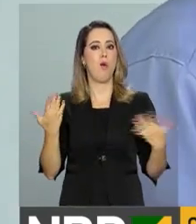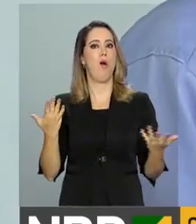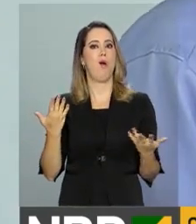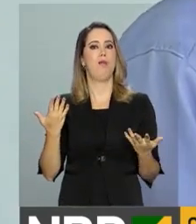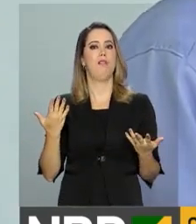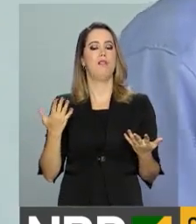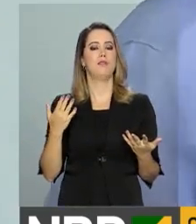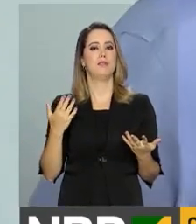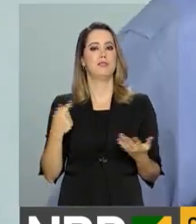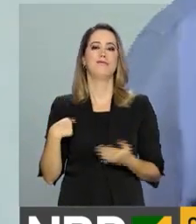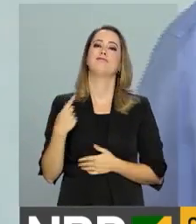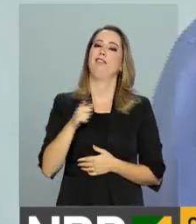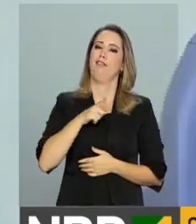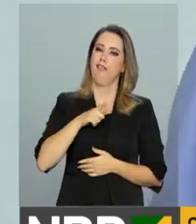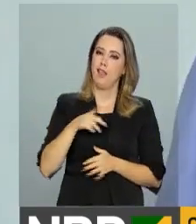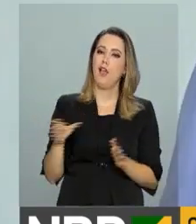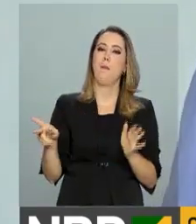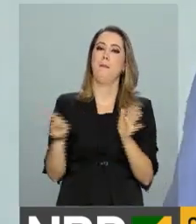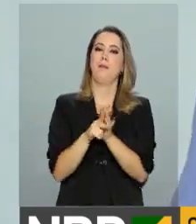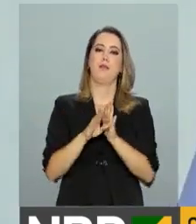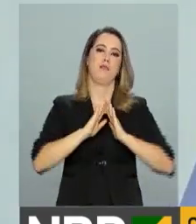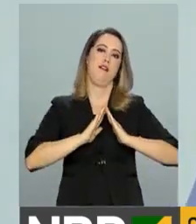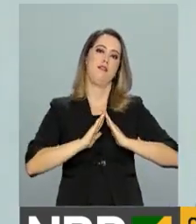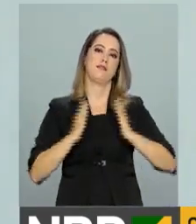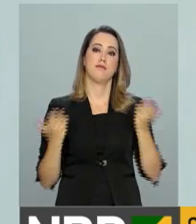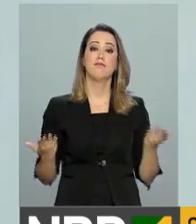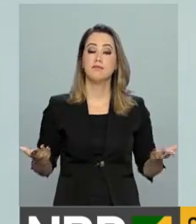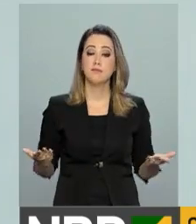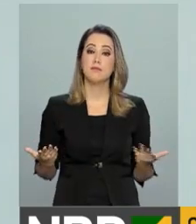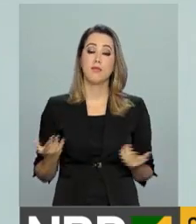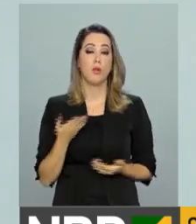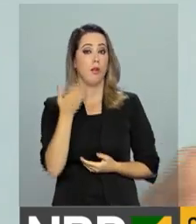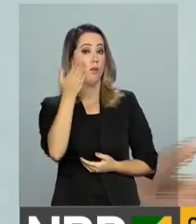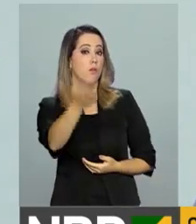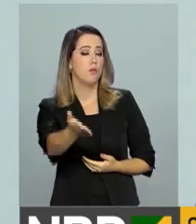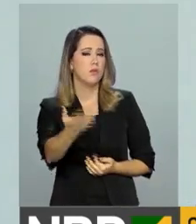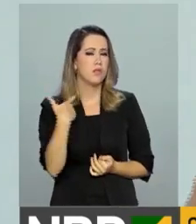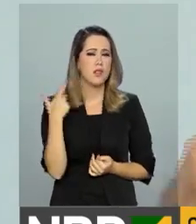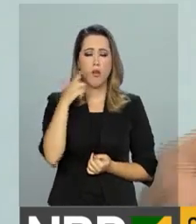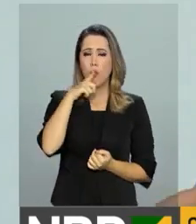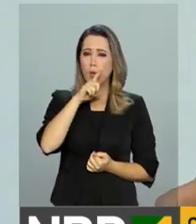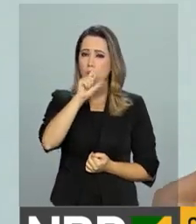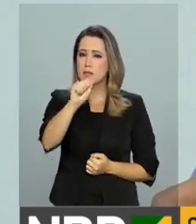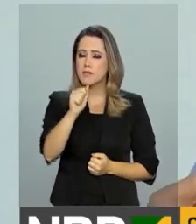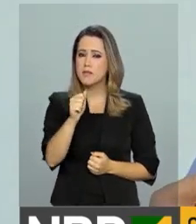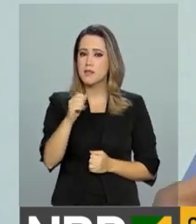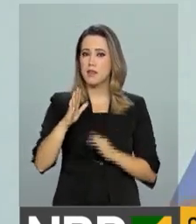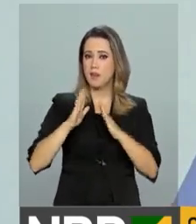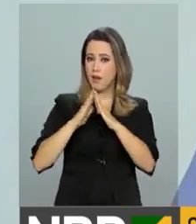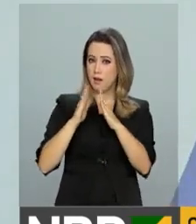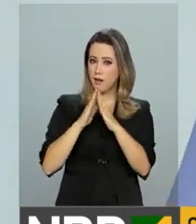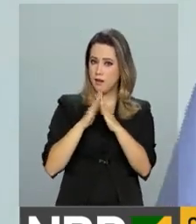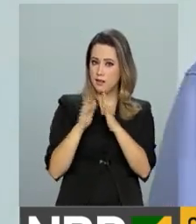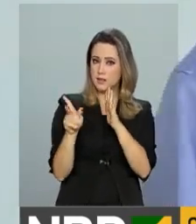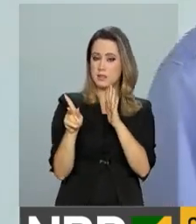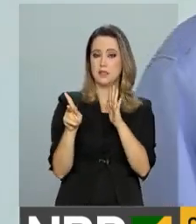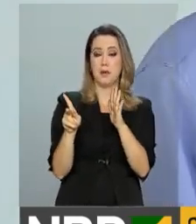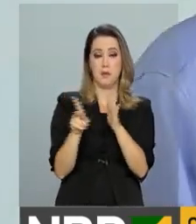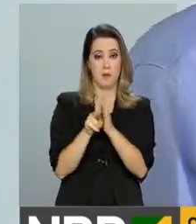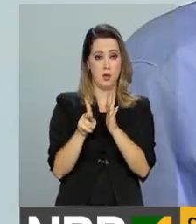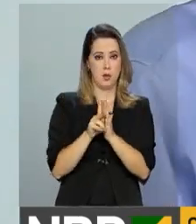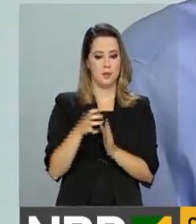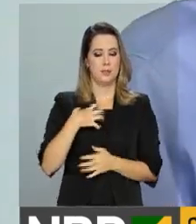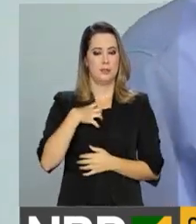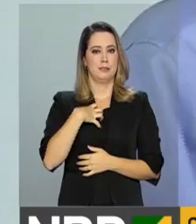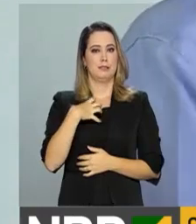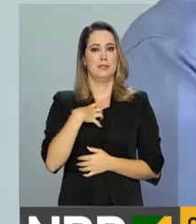tínhamos? Era ter a casa própria. E quando você alcançava a casa própria, a sensação que você